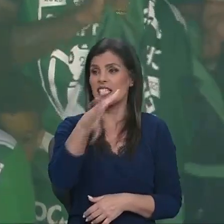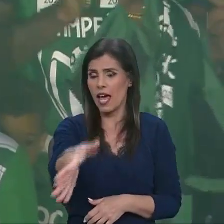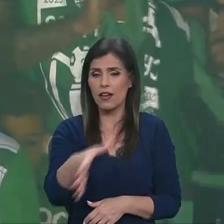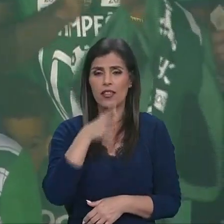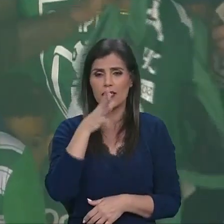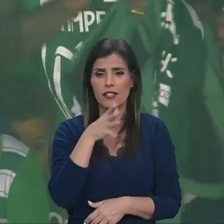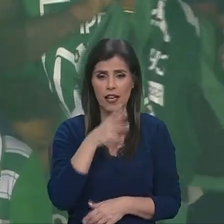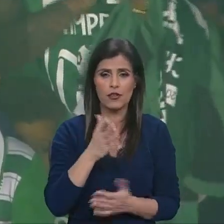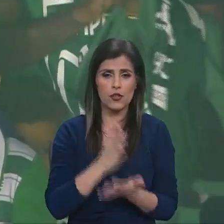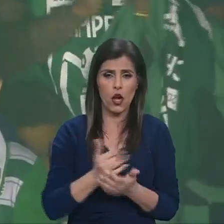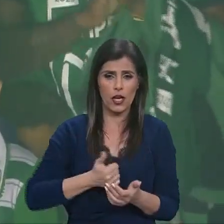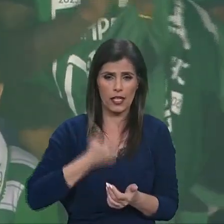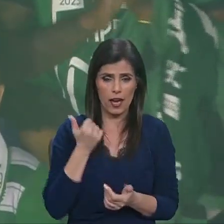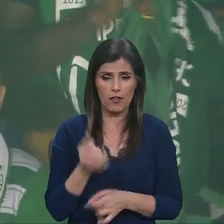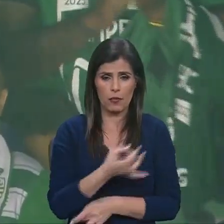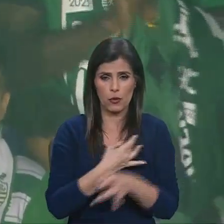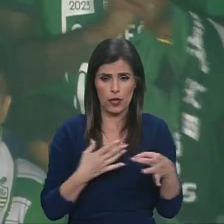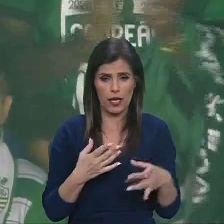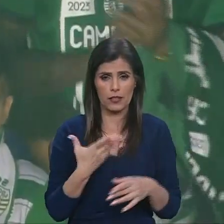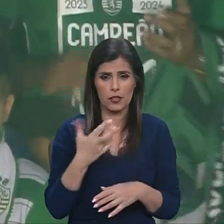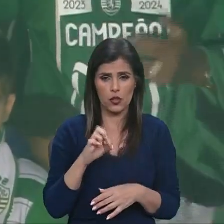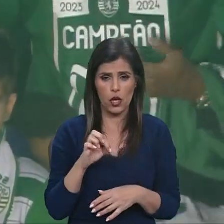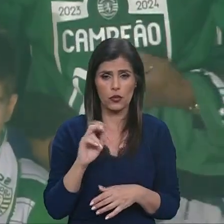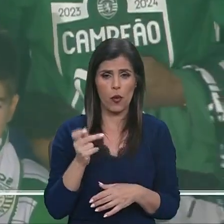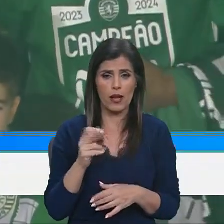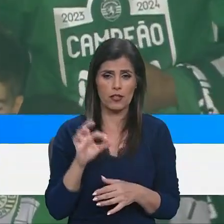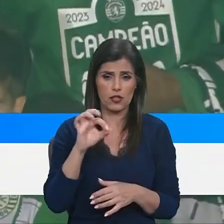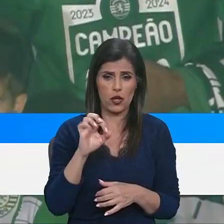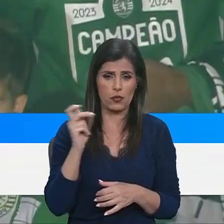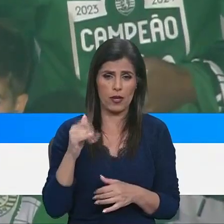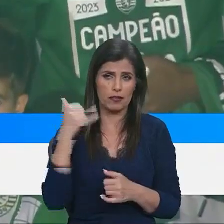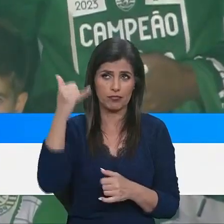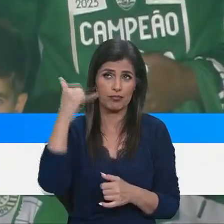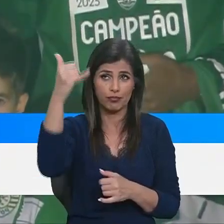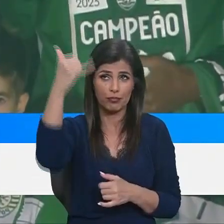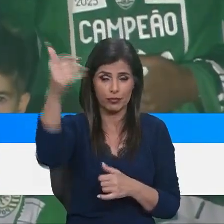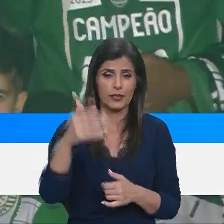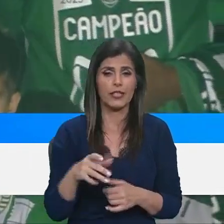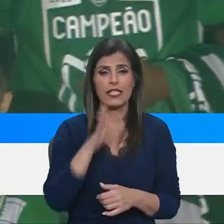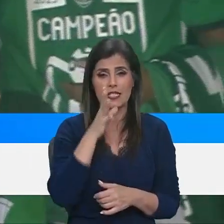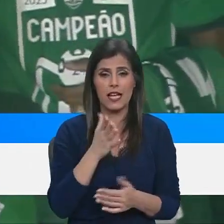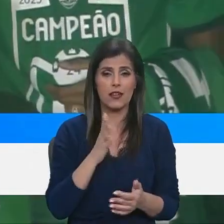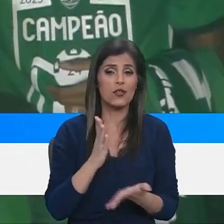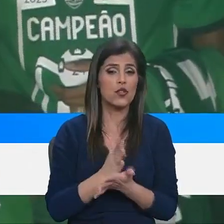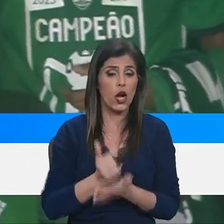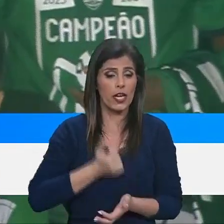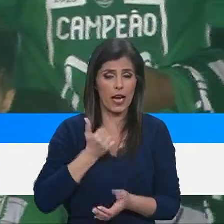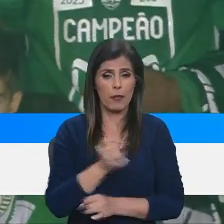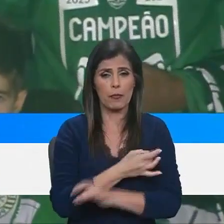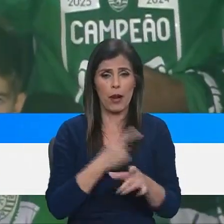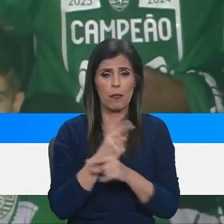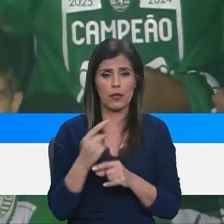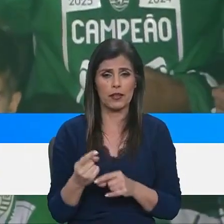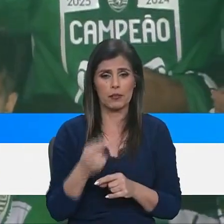Disseram que só ganharíamos campeonatos 18 em 18 anos. Disseram que só ganhámos o campeonato porque não